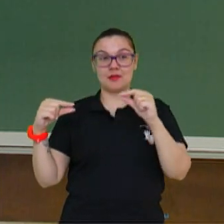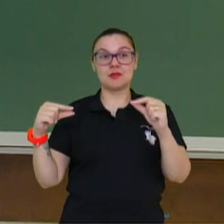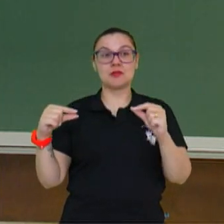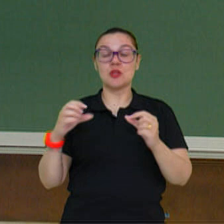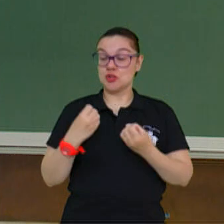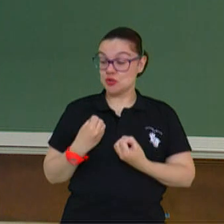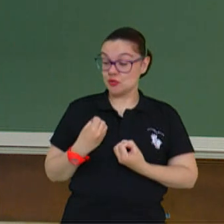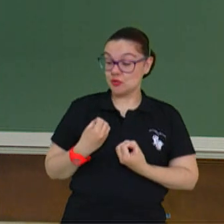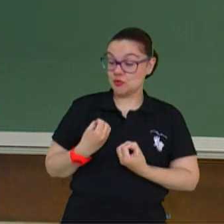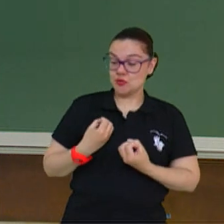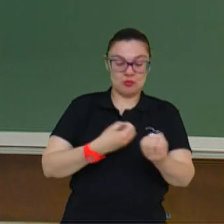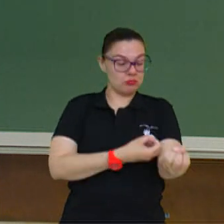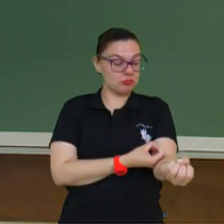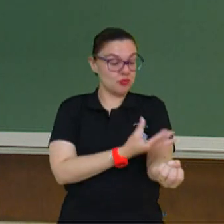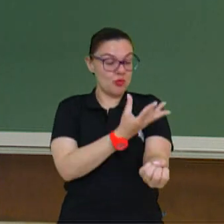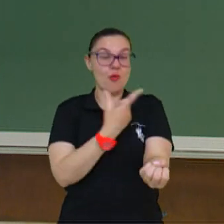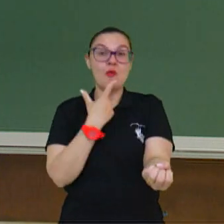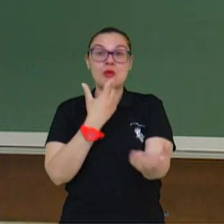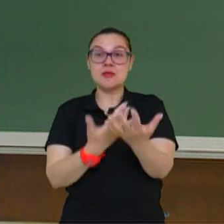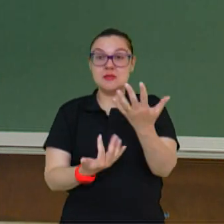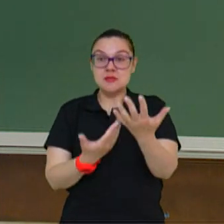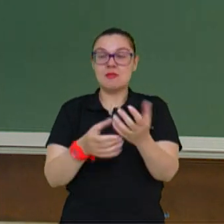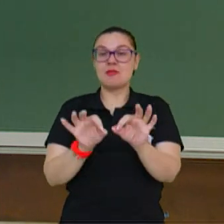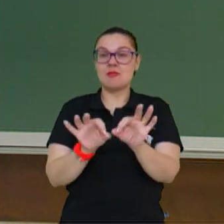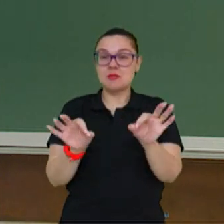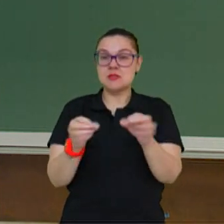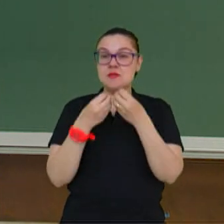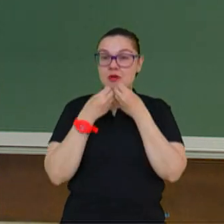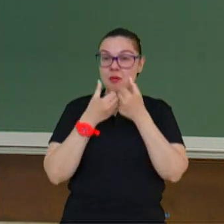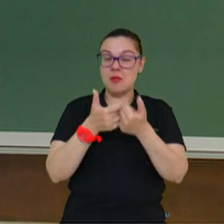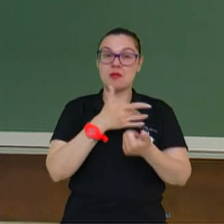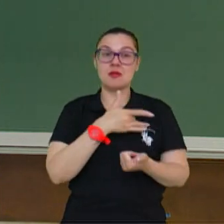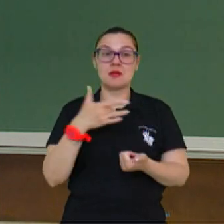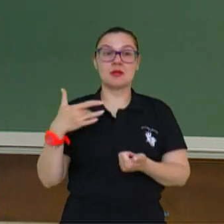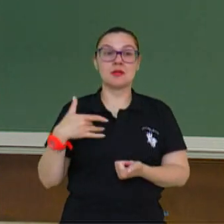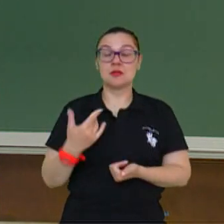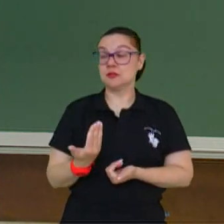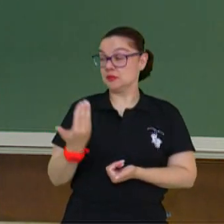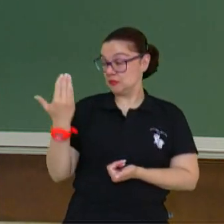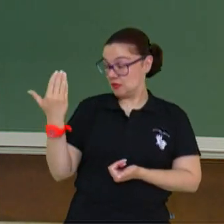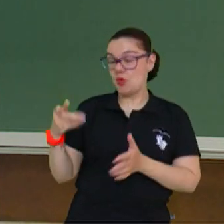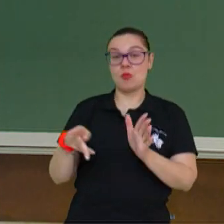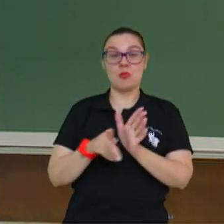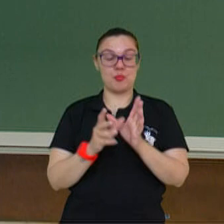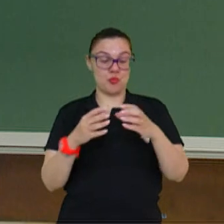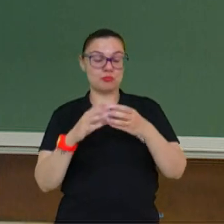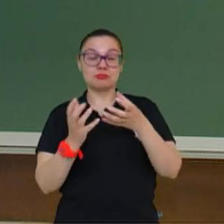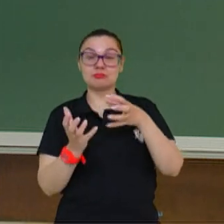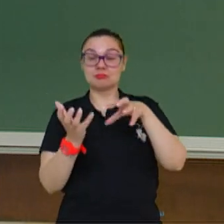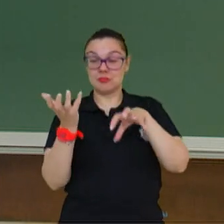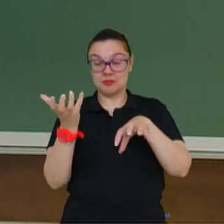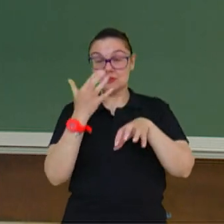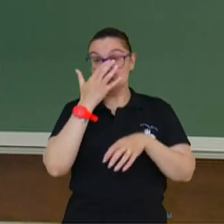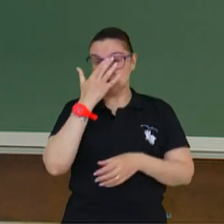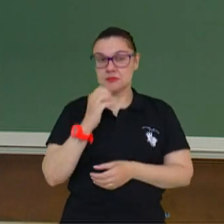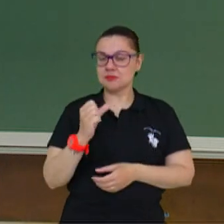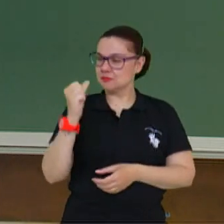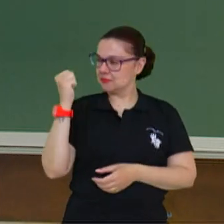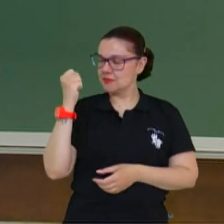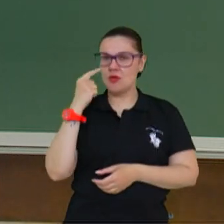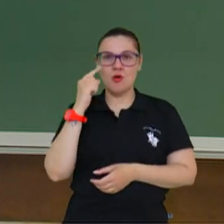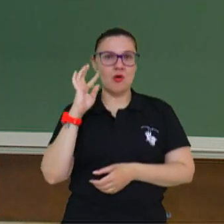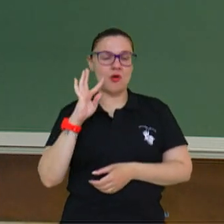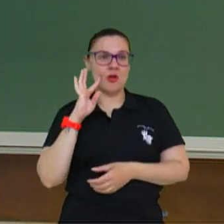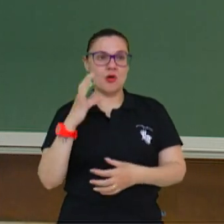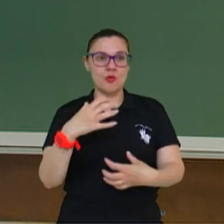Doe sangue. É simples e faz muito bem à saúde. Fundação Hemocentro de Brasília. Repare que aqui, olha só, mas um